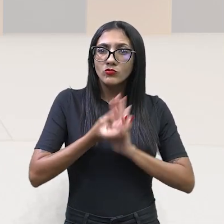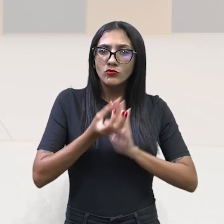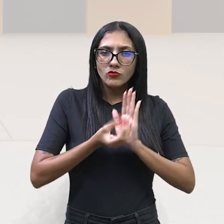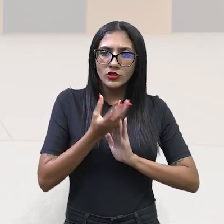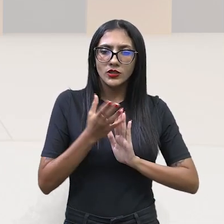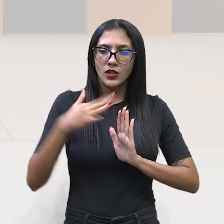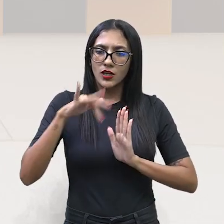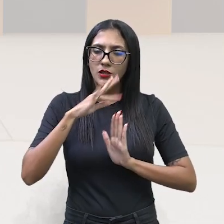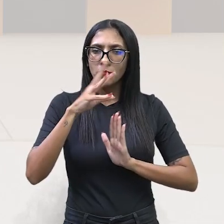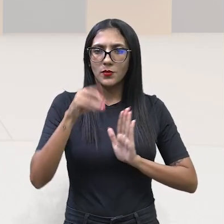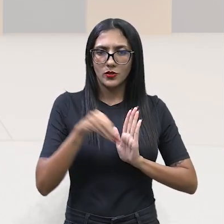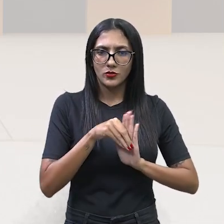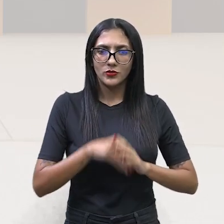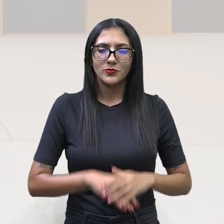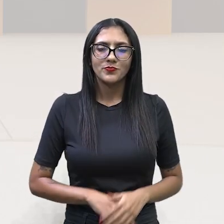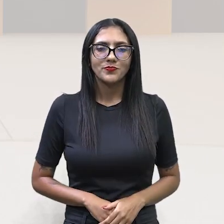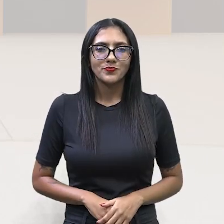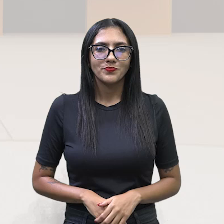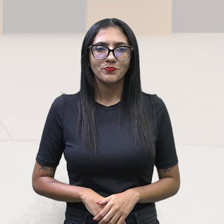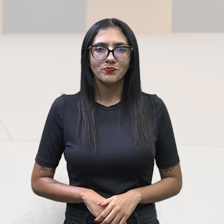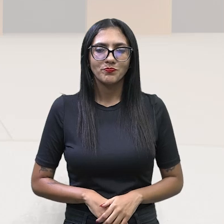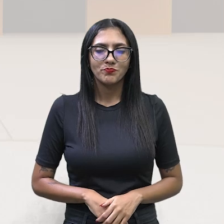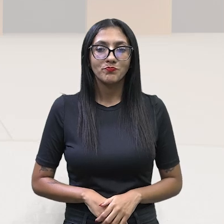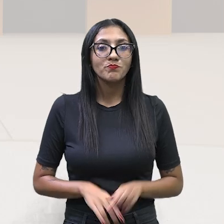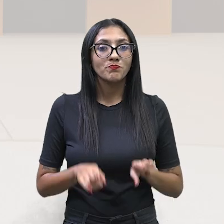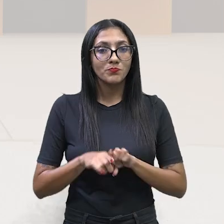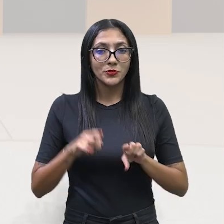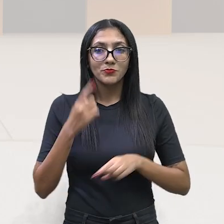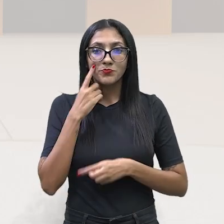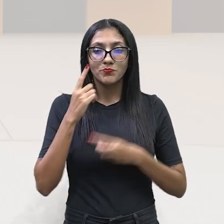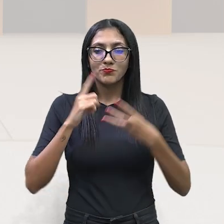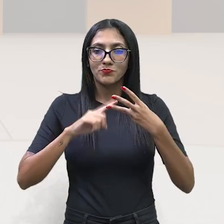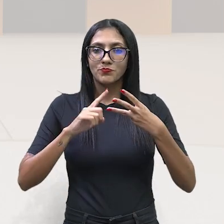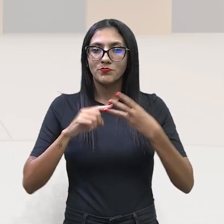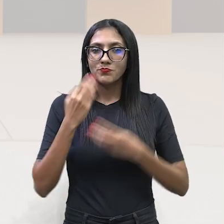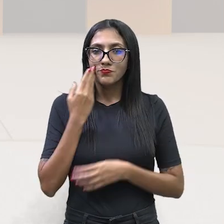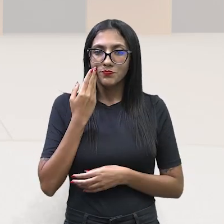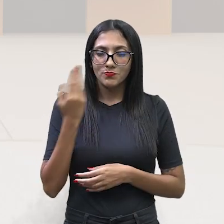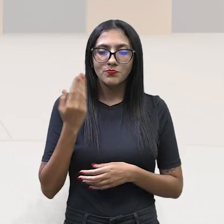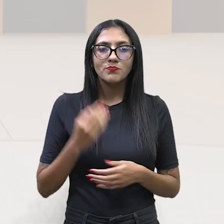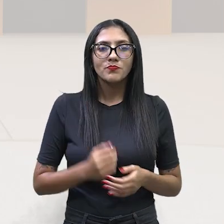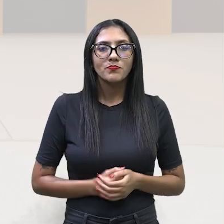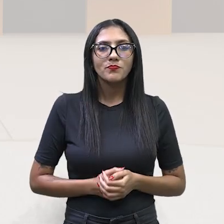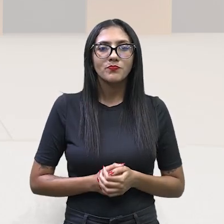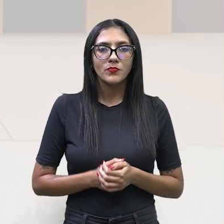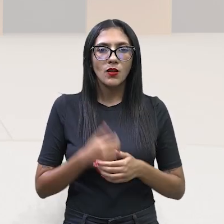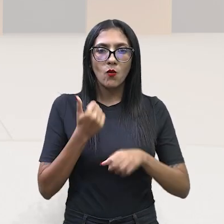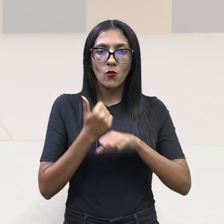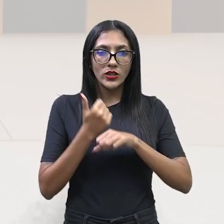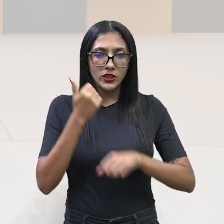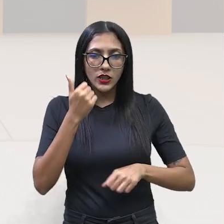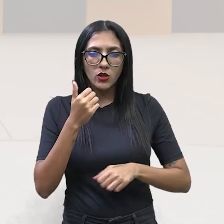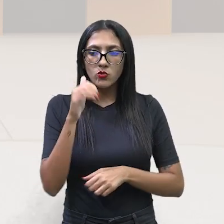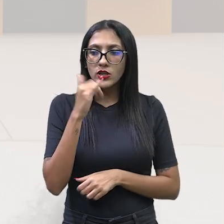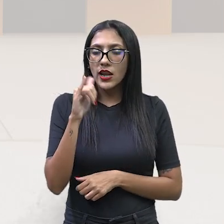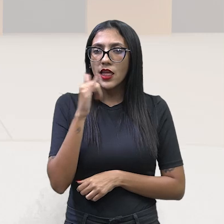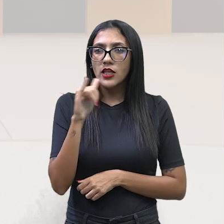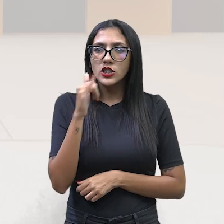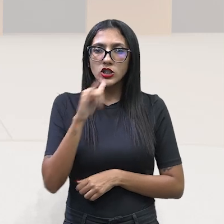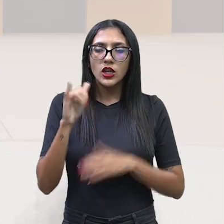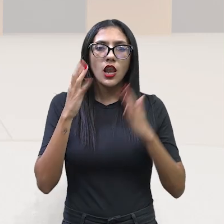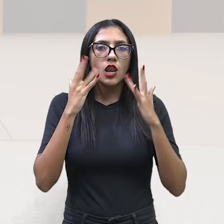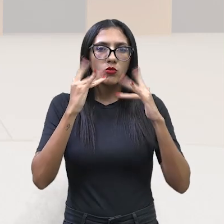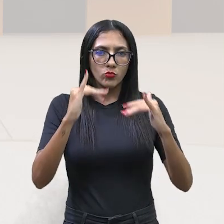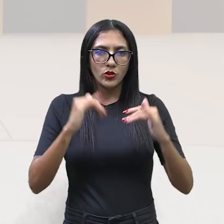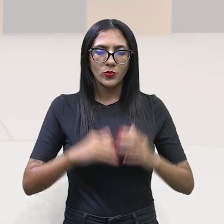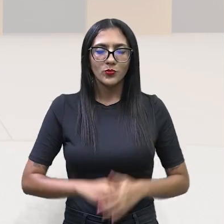na Amazônia, tá legal? Mas olha só, uma delas, pessoal, também é o engenheiro de energias renováveis, tá bom?